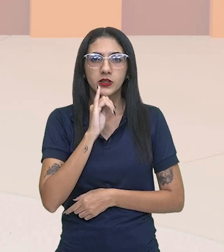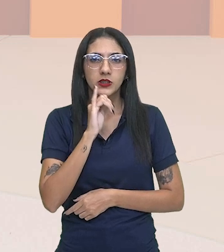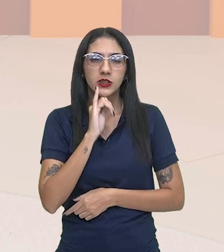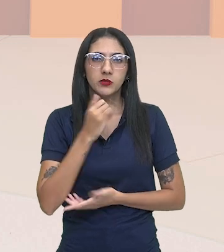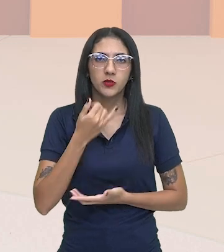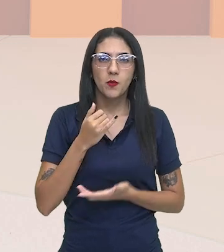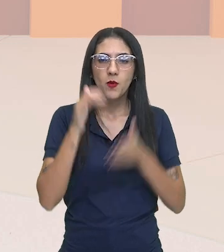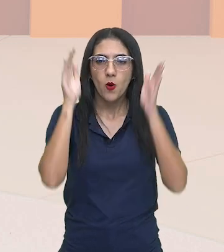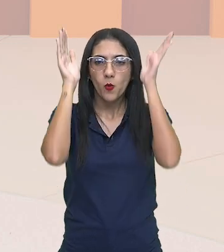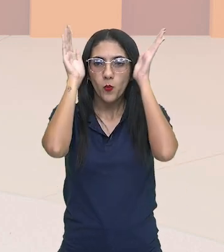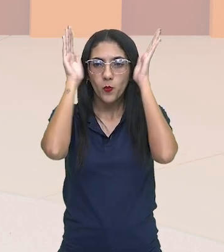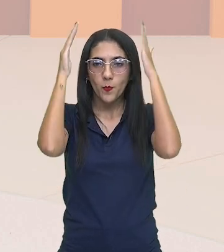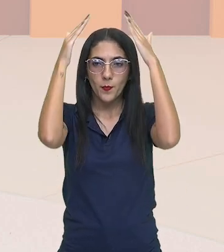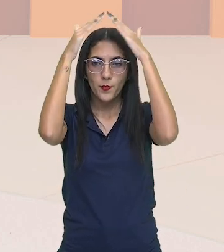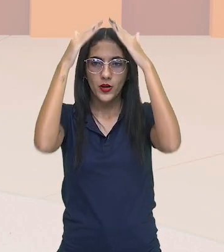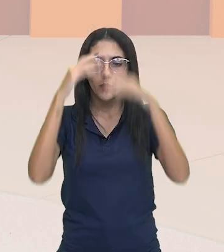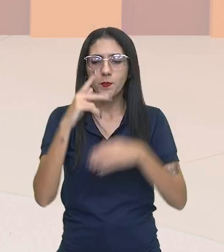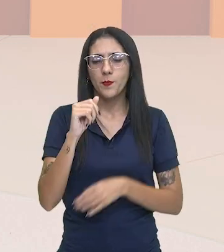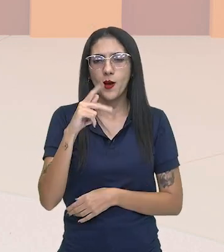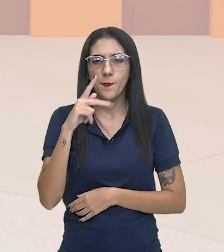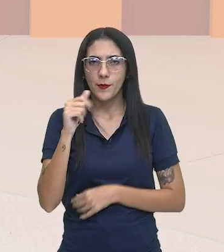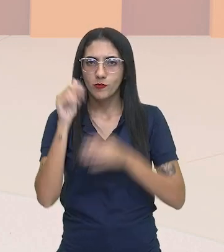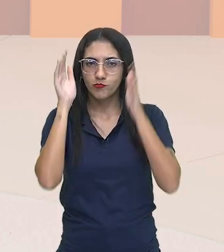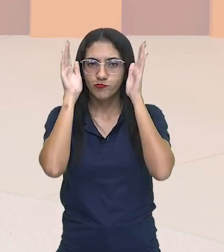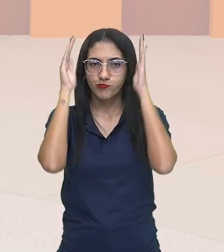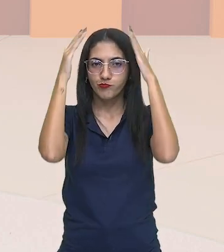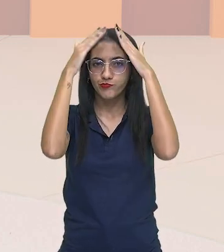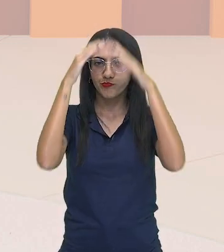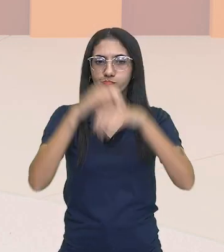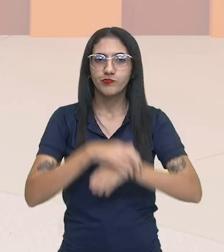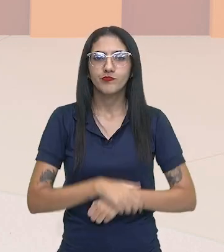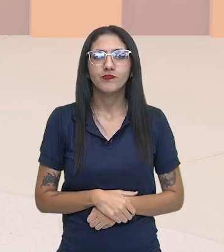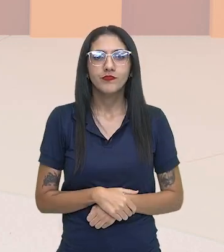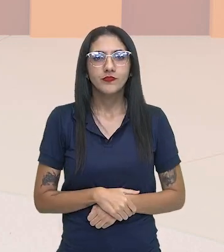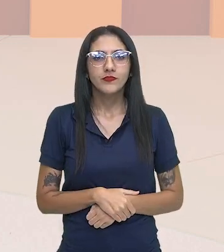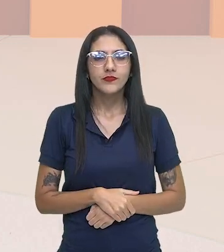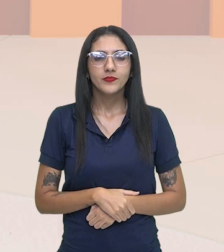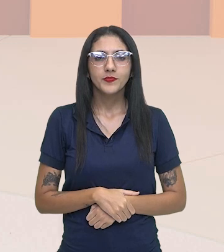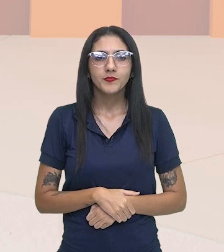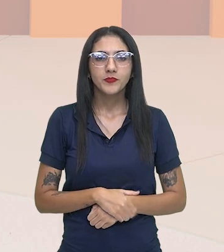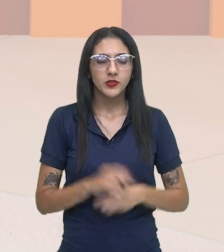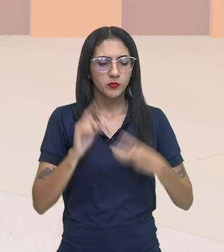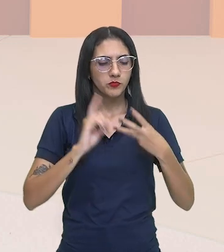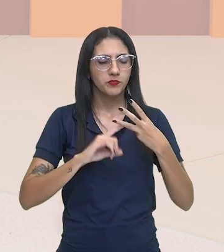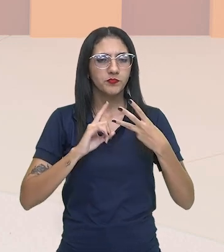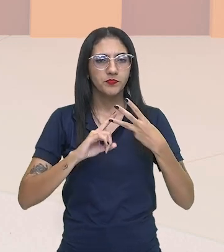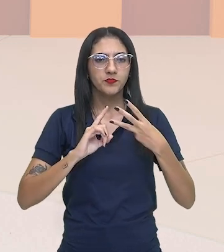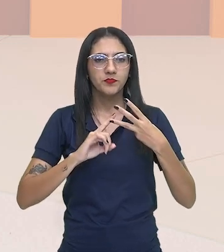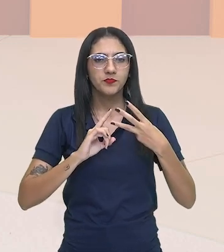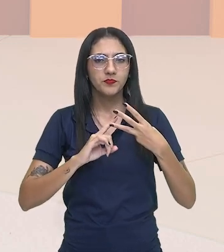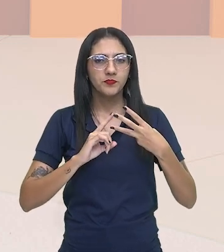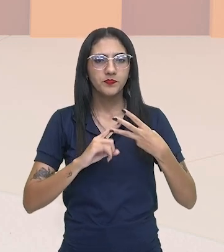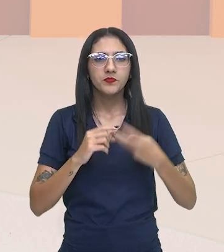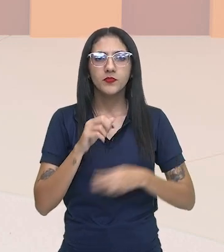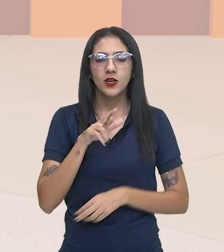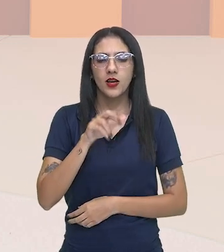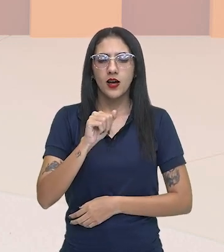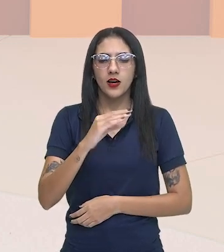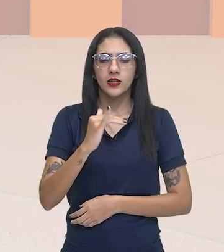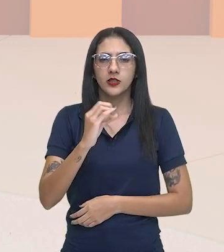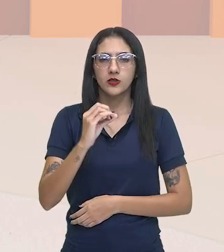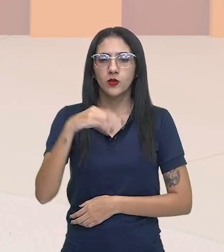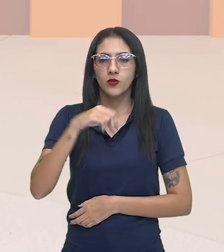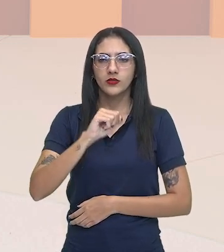exemplo, o Papa, né, é um líder carismático. E a outra forma de dominação legítima, que é